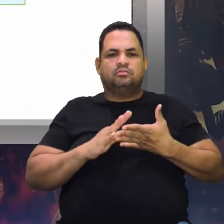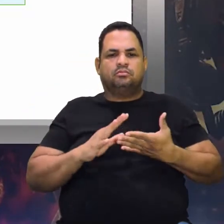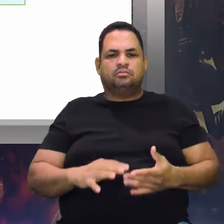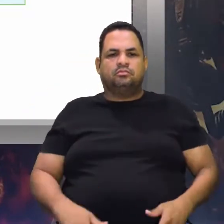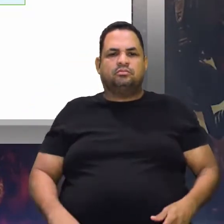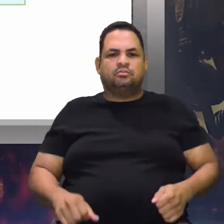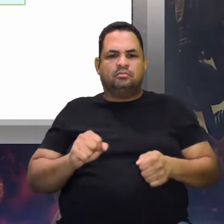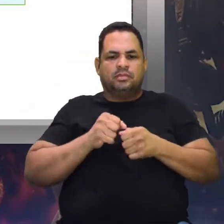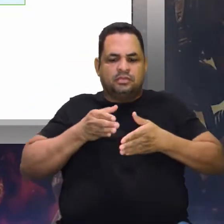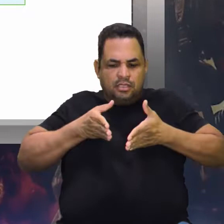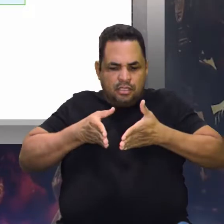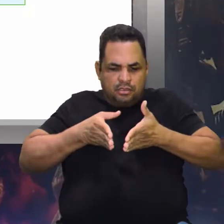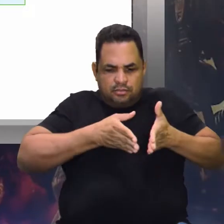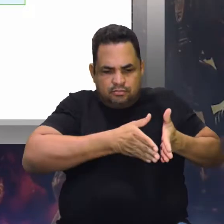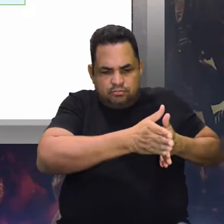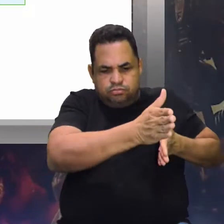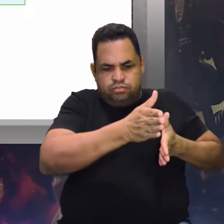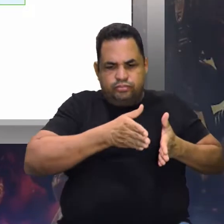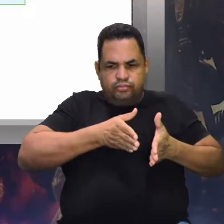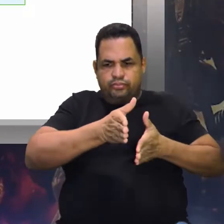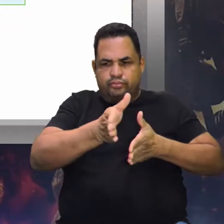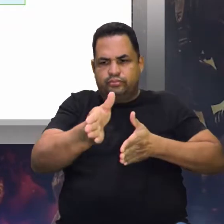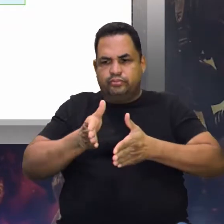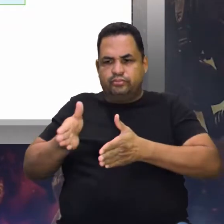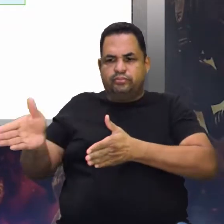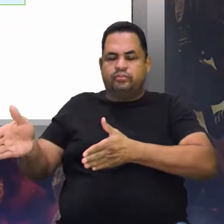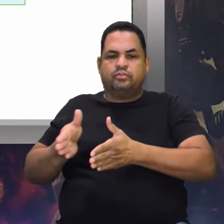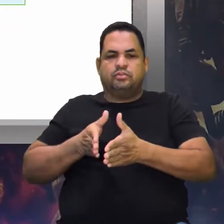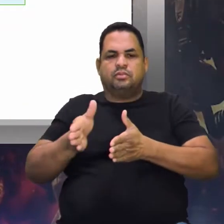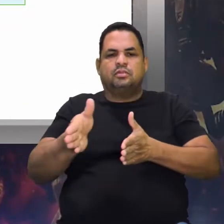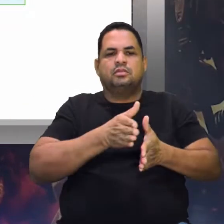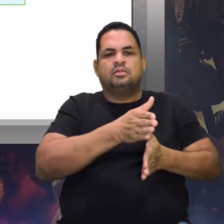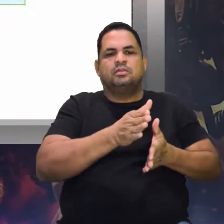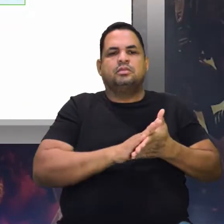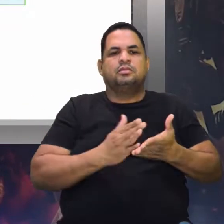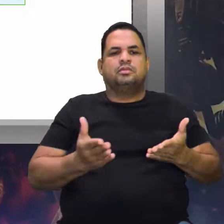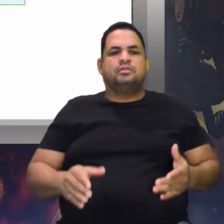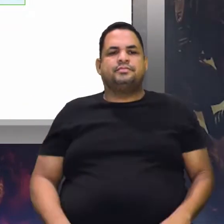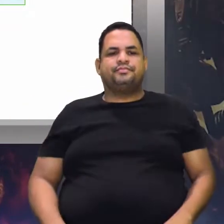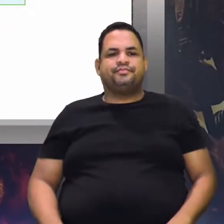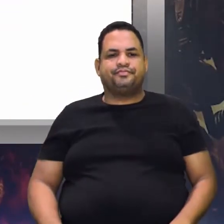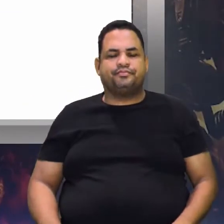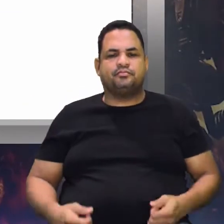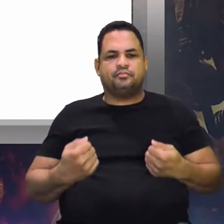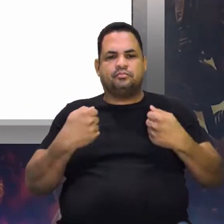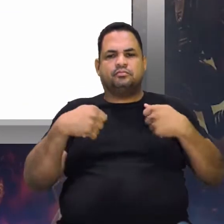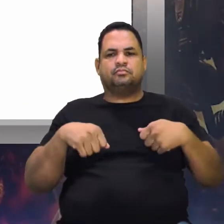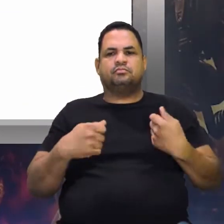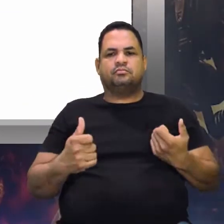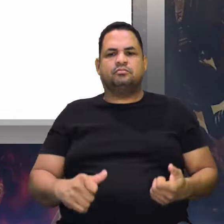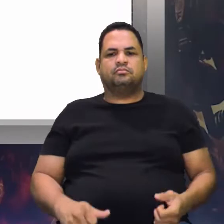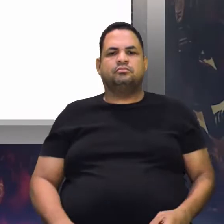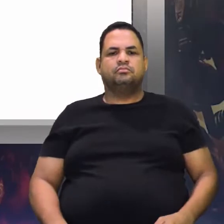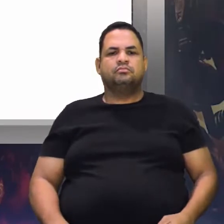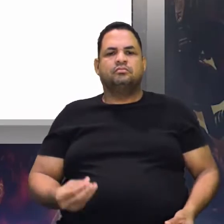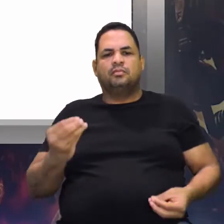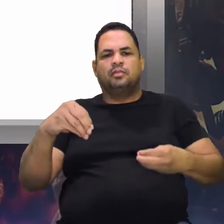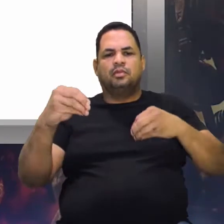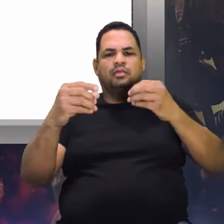Faziam canais para que fosse drenado essa terra do rio e pudesse